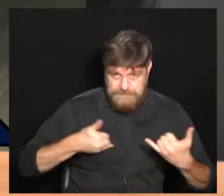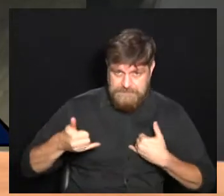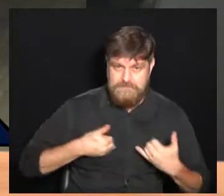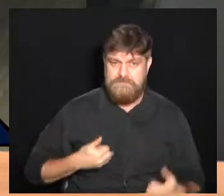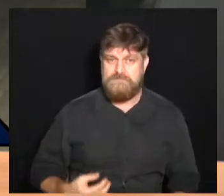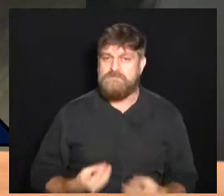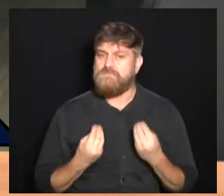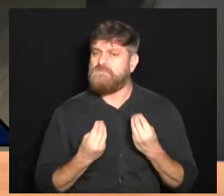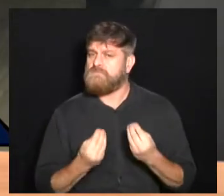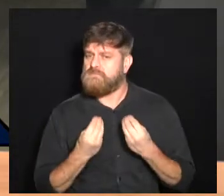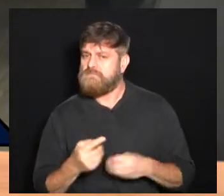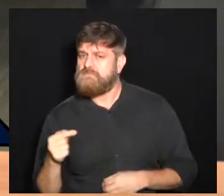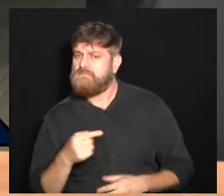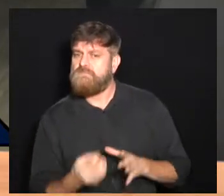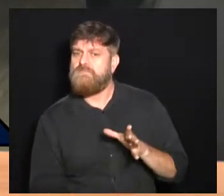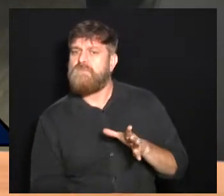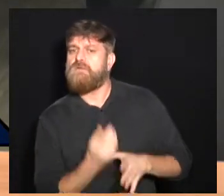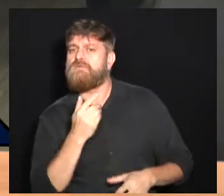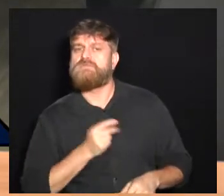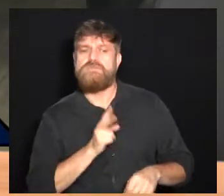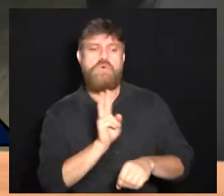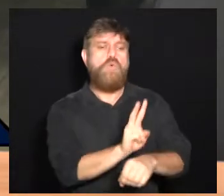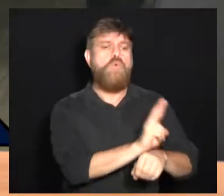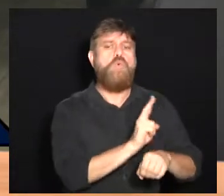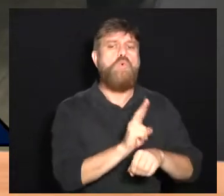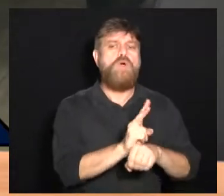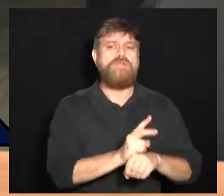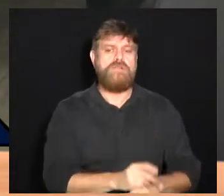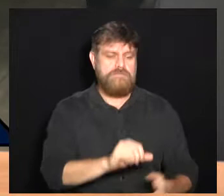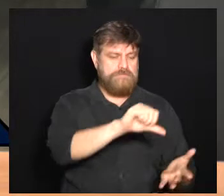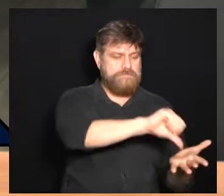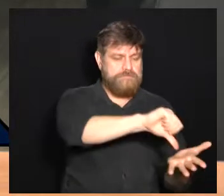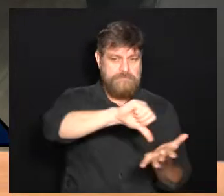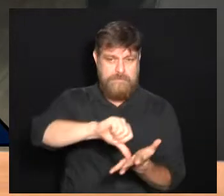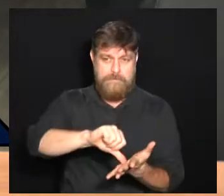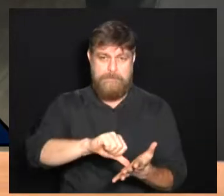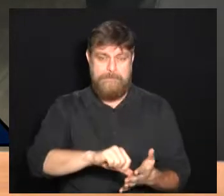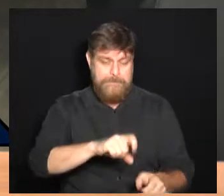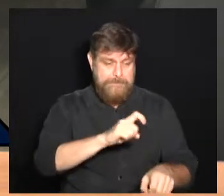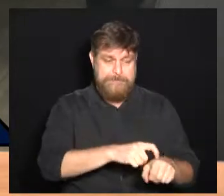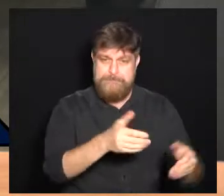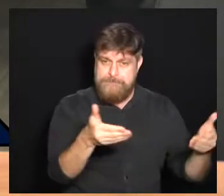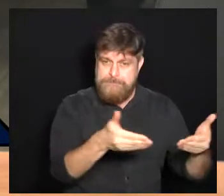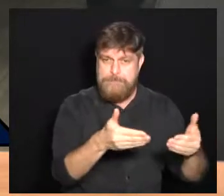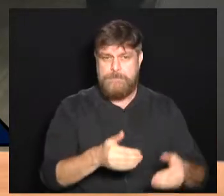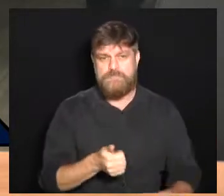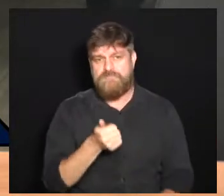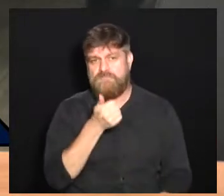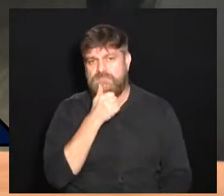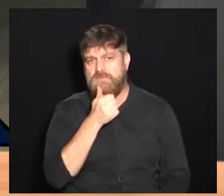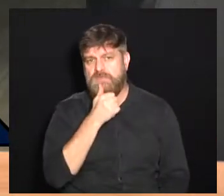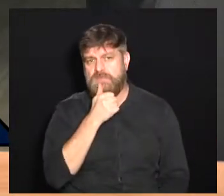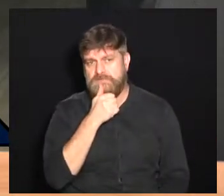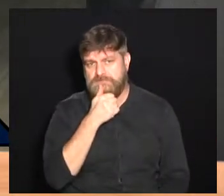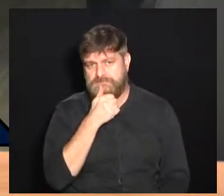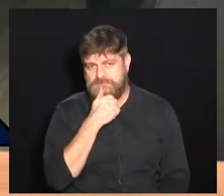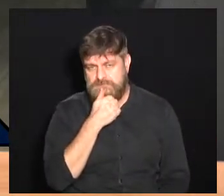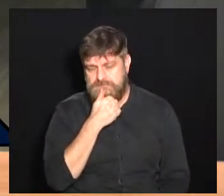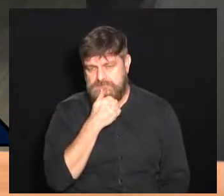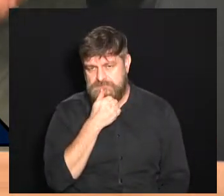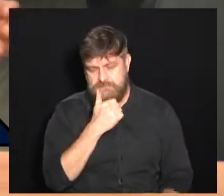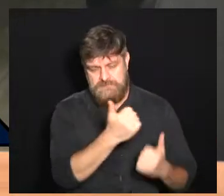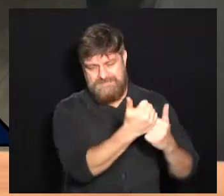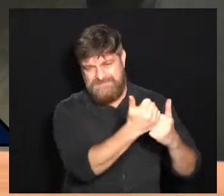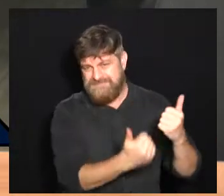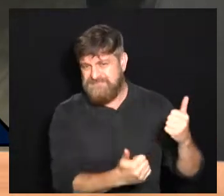está acontecendo o cuidado nas unidades neste momento é ainda muito insatisfatório, né? Estão